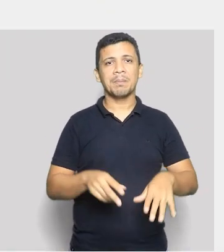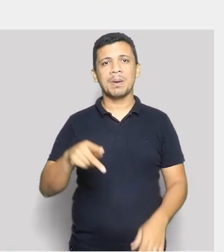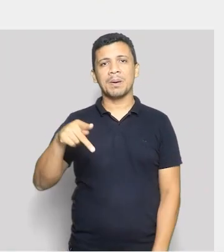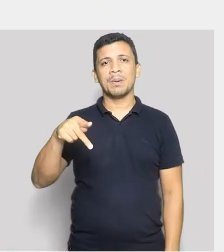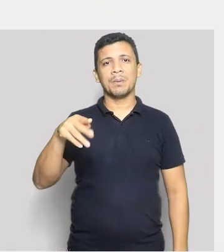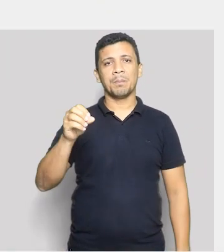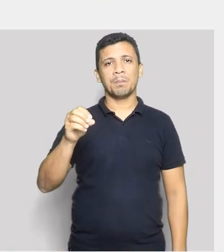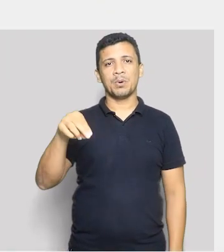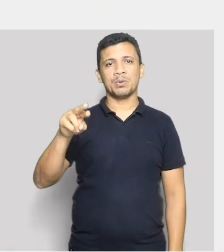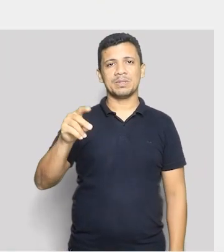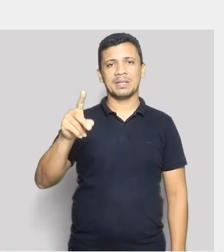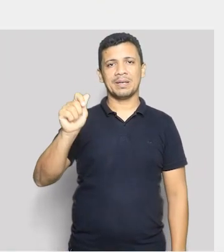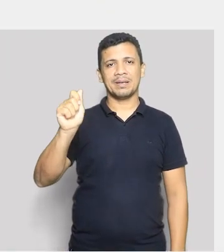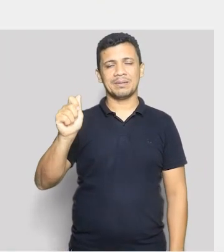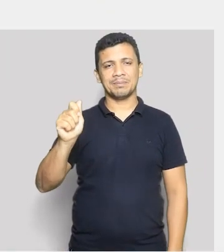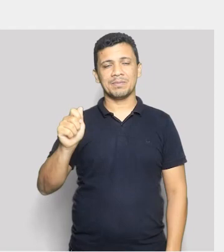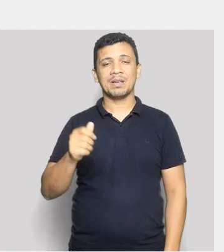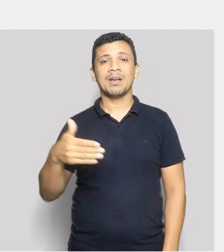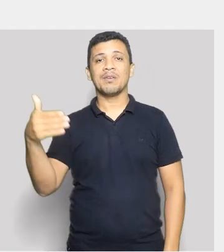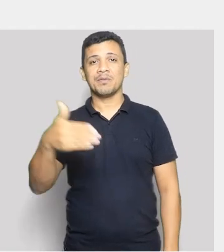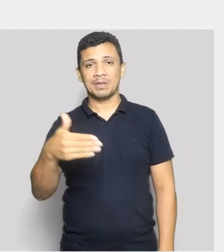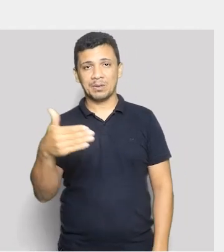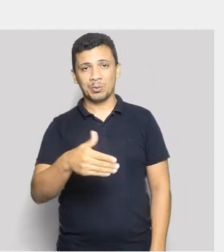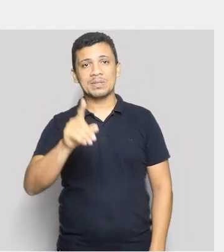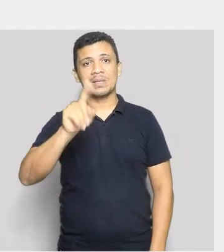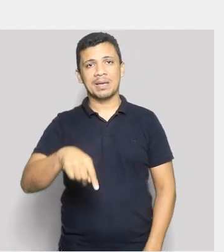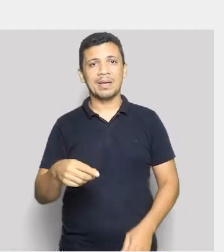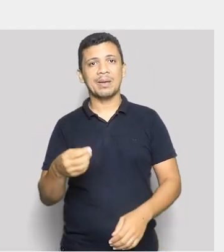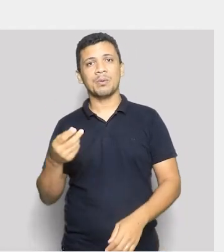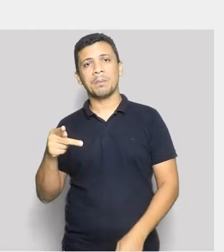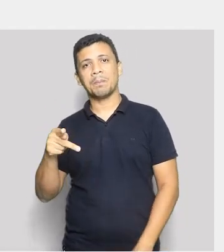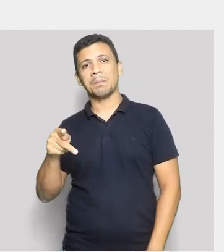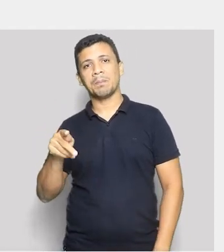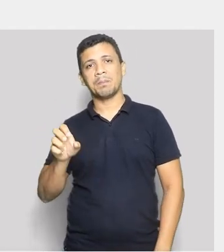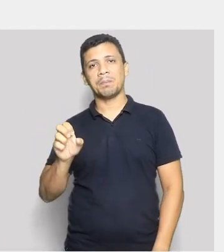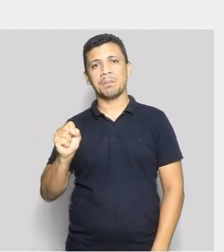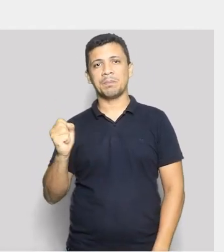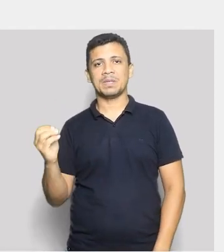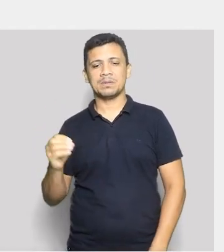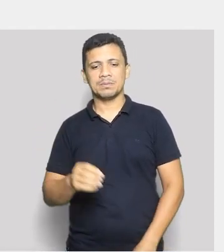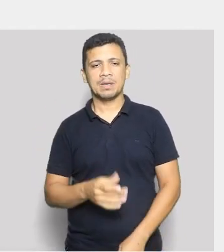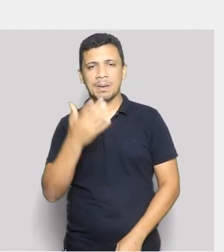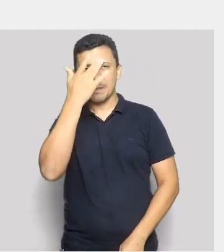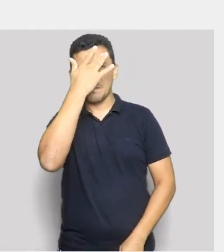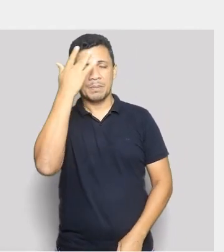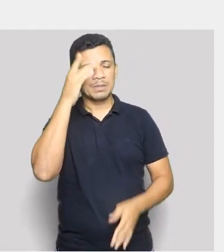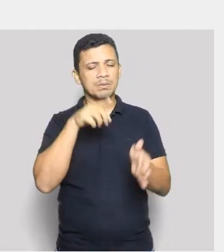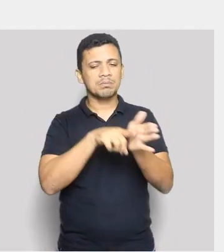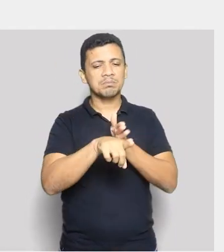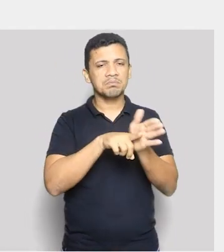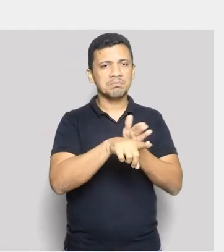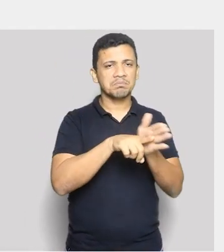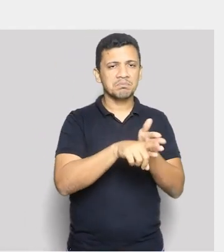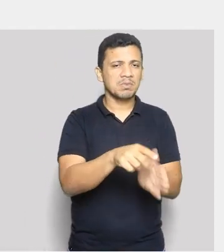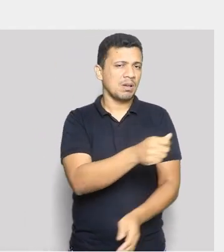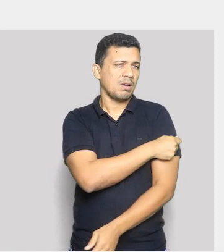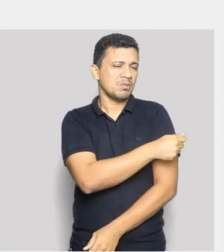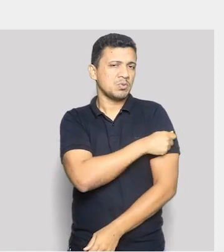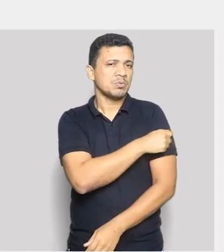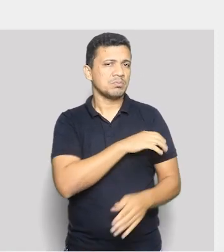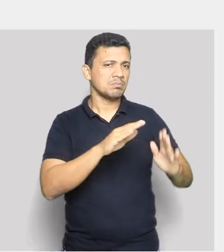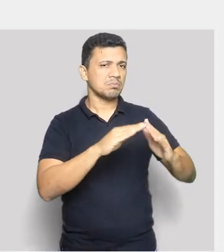ponderada, onde a frequência é o peso. Olha só. Uma pessoa realizou uma pesquisa com alguns alunos de uma